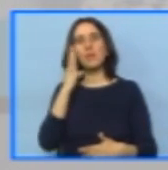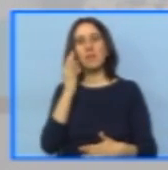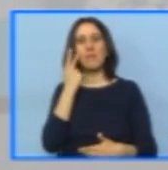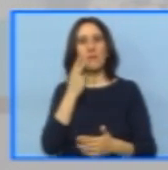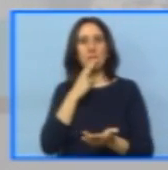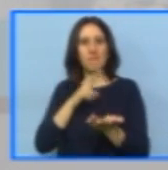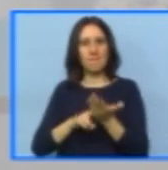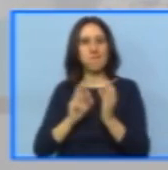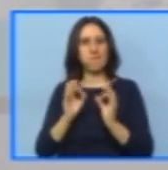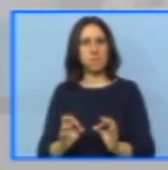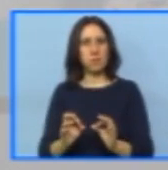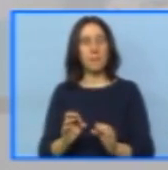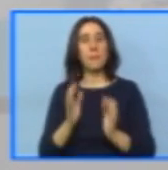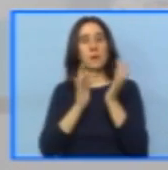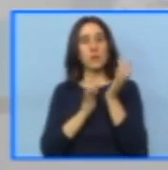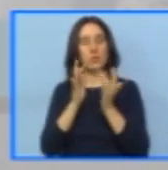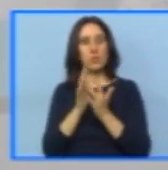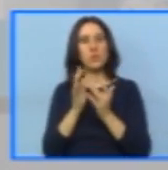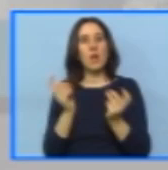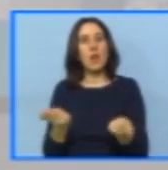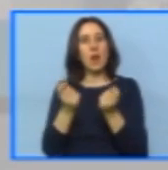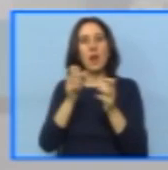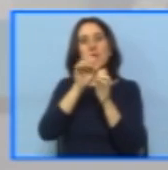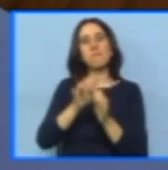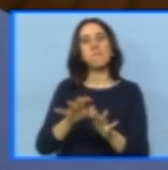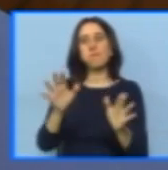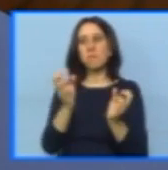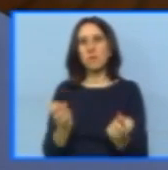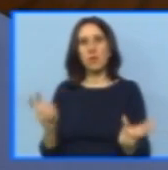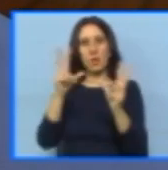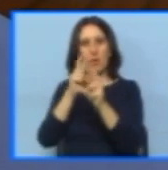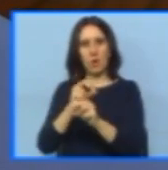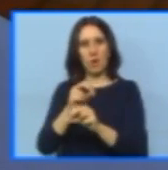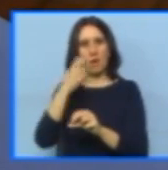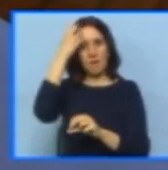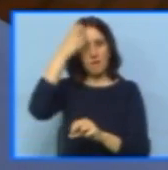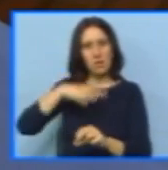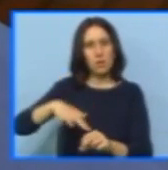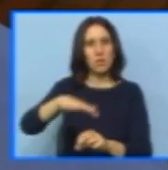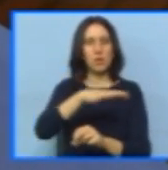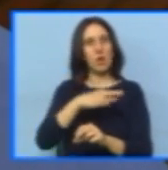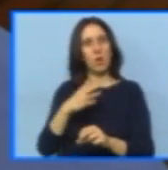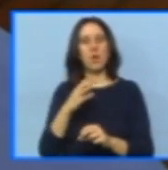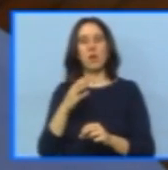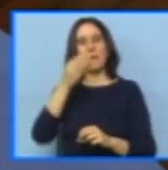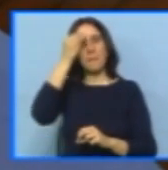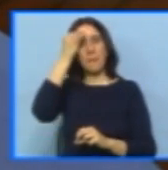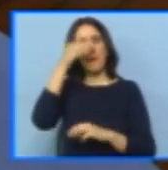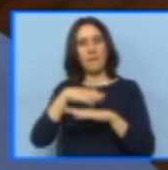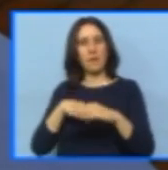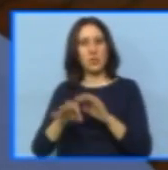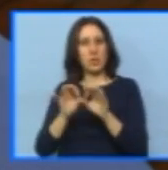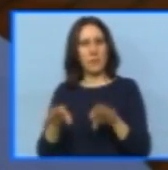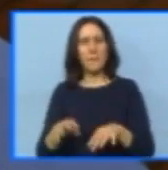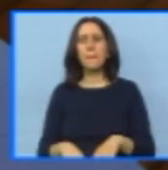também. Jesus pregou, anunciou a boa nova do reino. Agora os discípulos também vão fazer isso. Jesus vivia numa comunidade em que